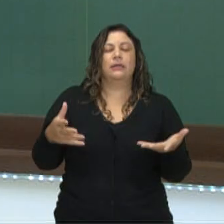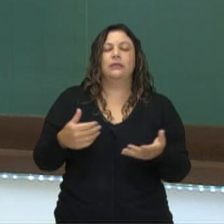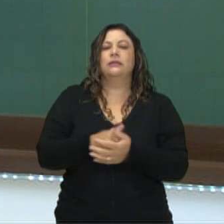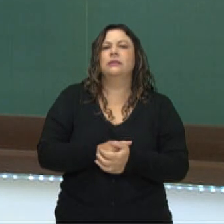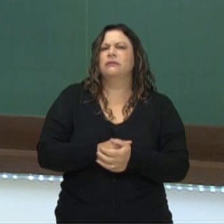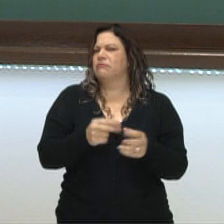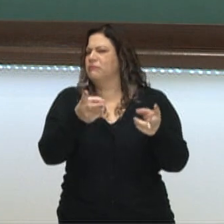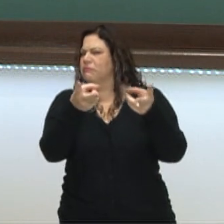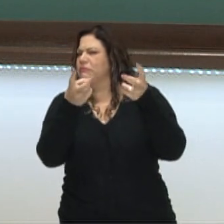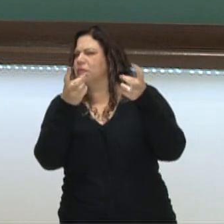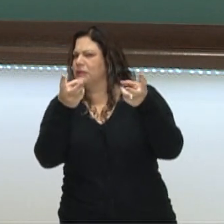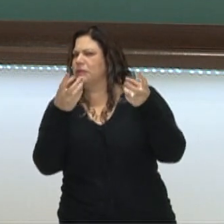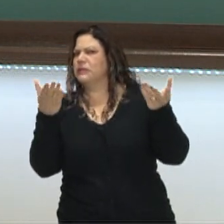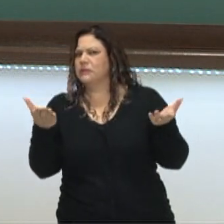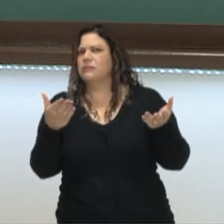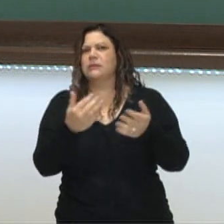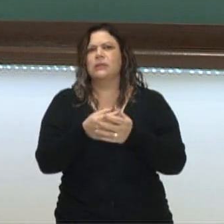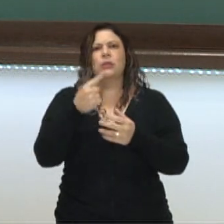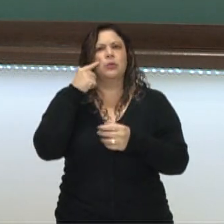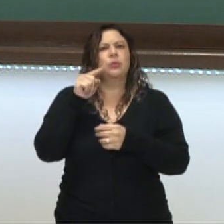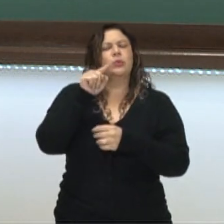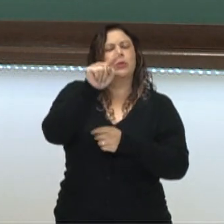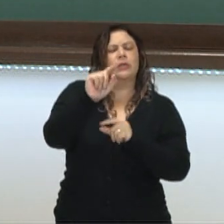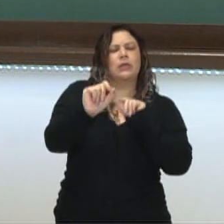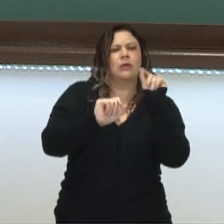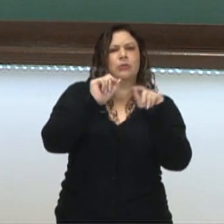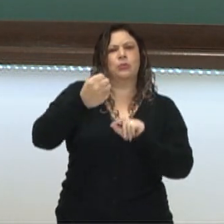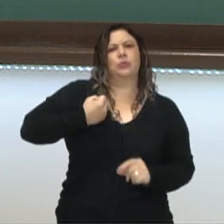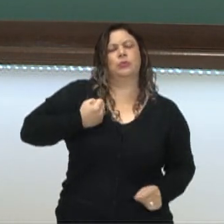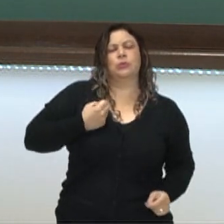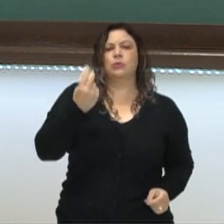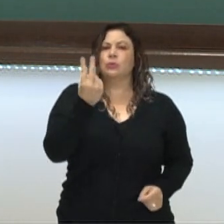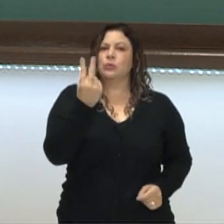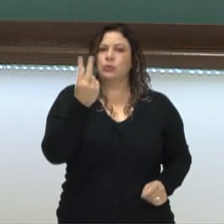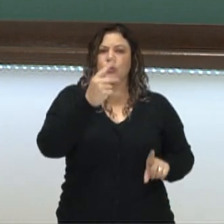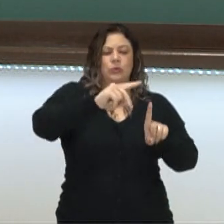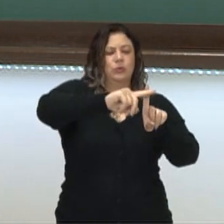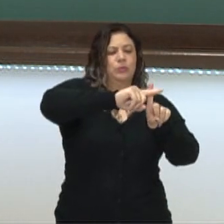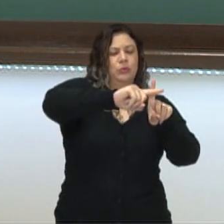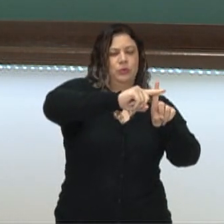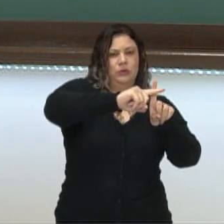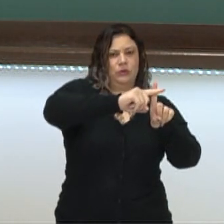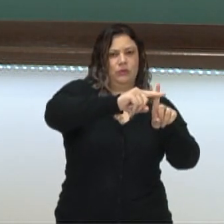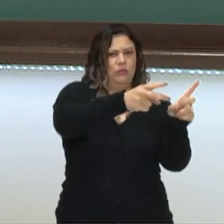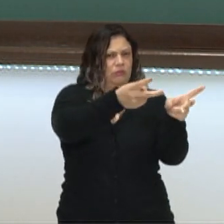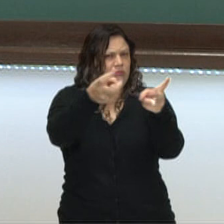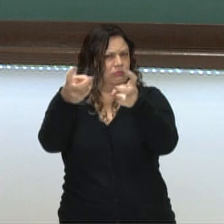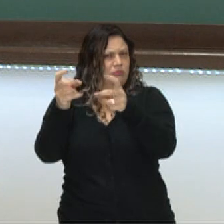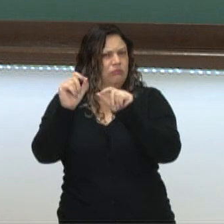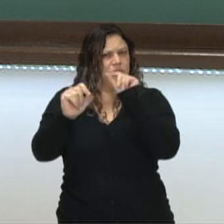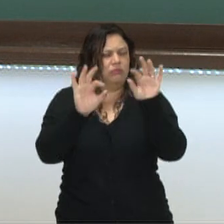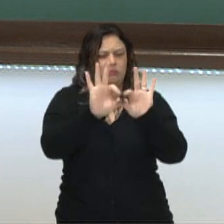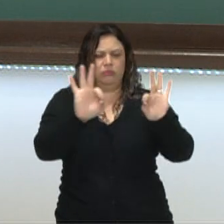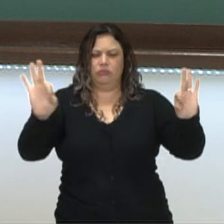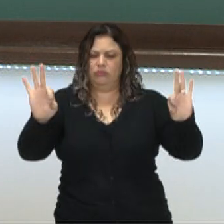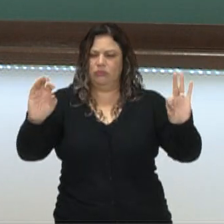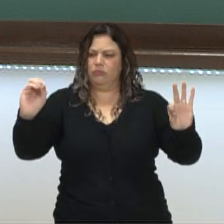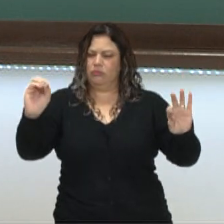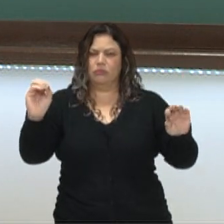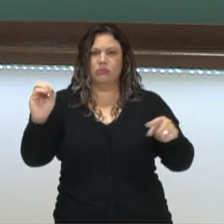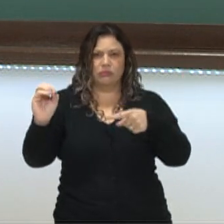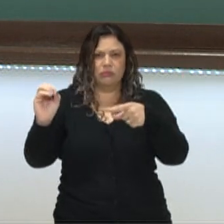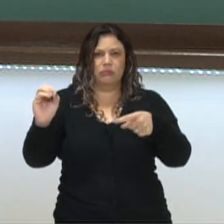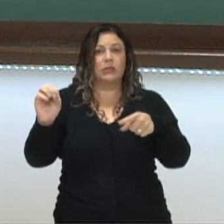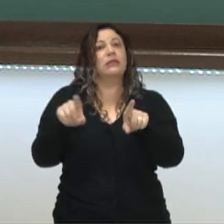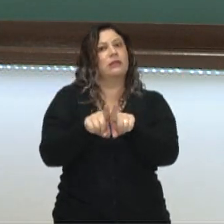Percebeu isso? Se eu olhar para o número 2 positivo na minha reta numérica e observar qual é a distância dele até o zero, nós temos que a distância